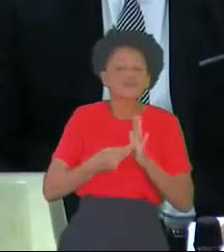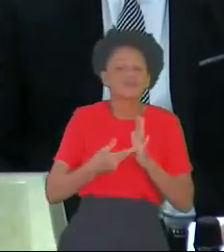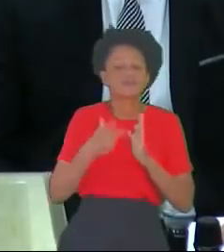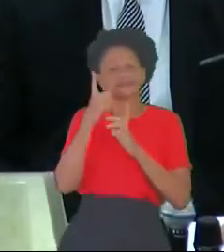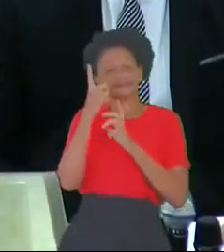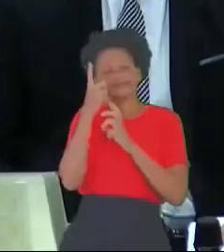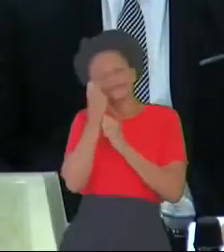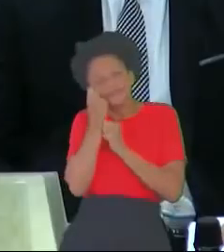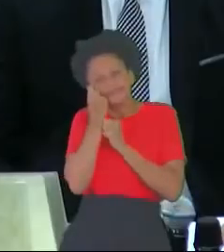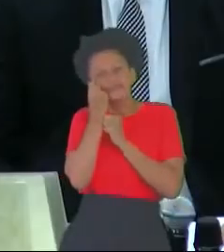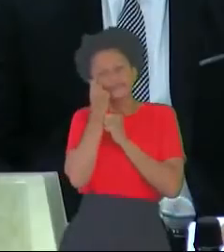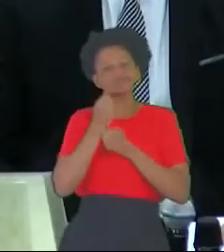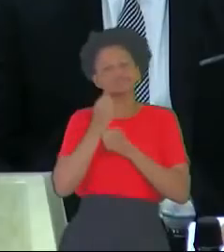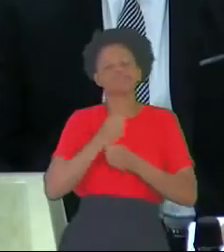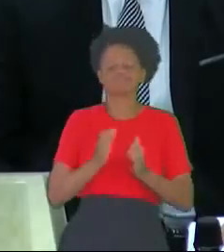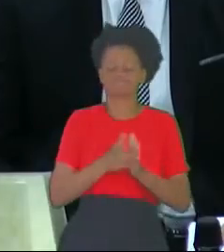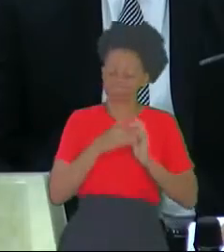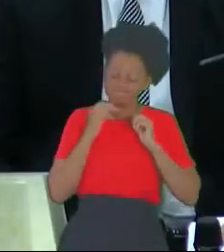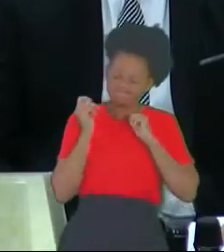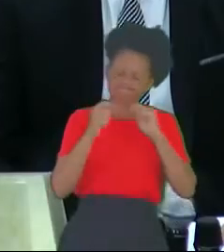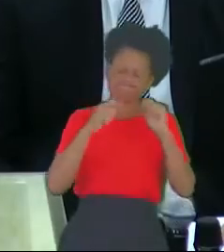Aleluia, aleluia.